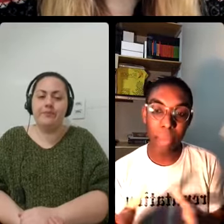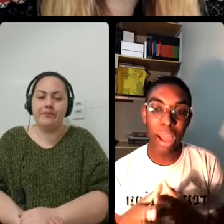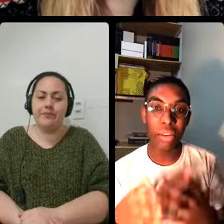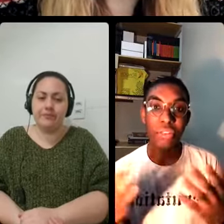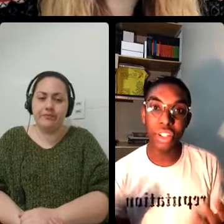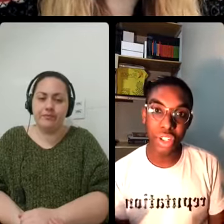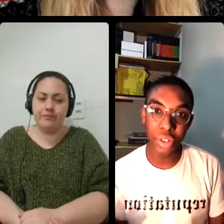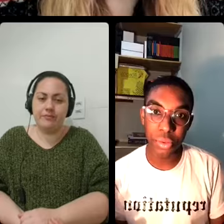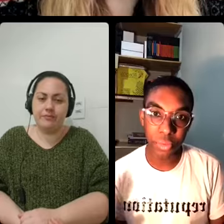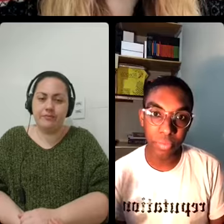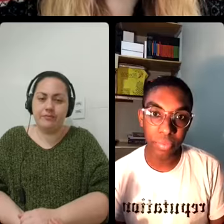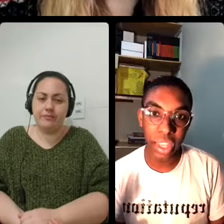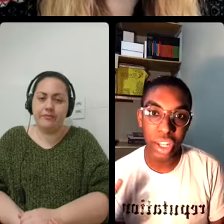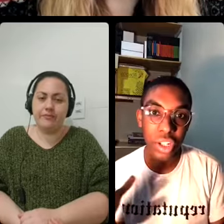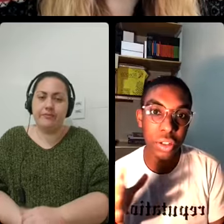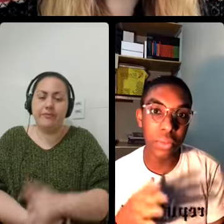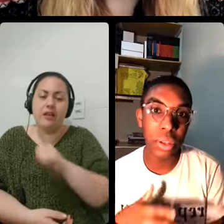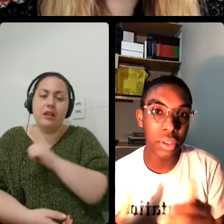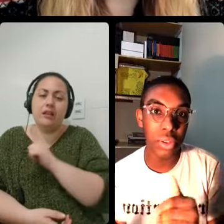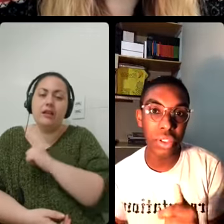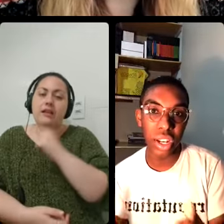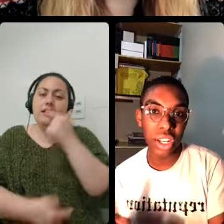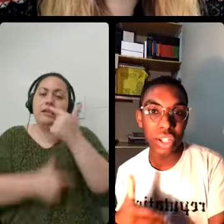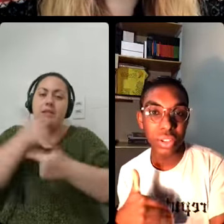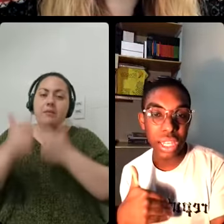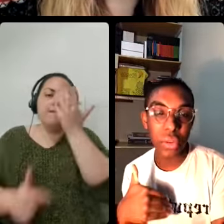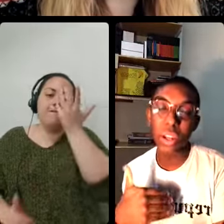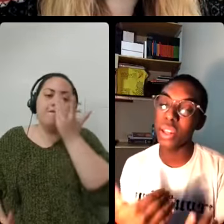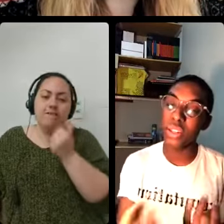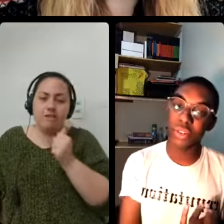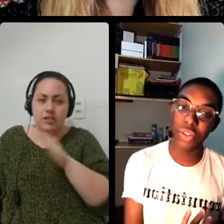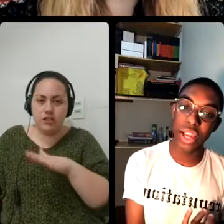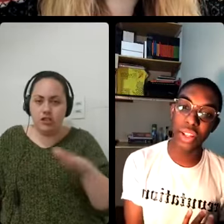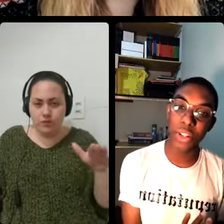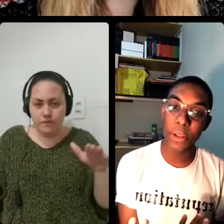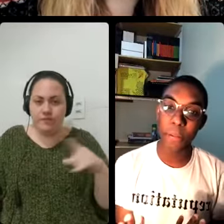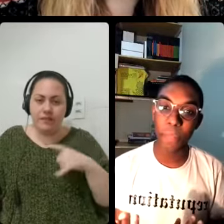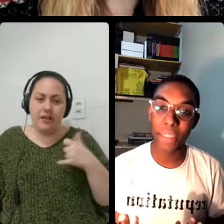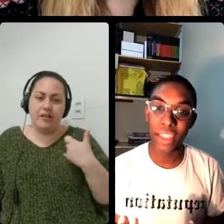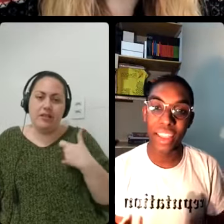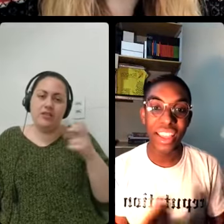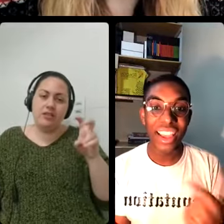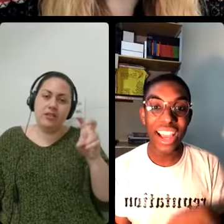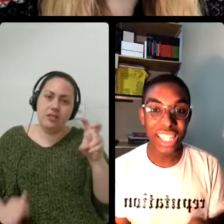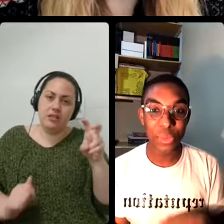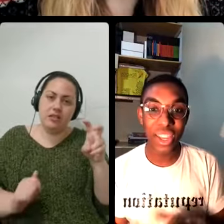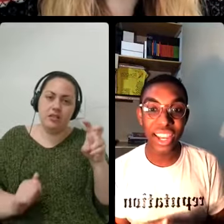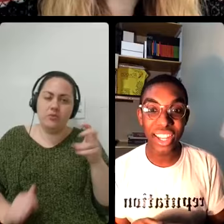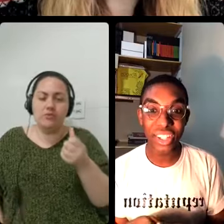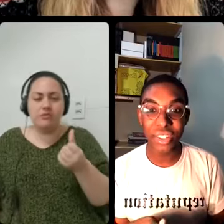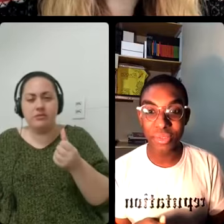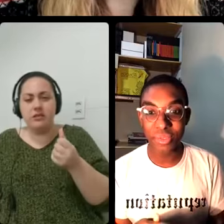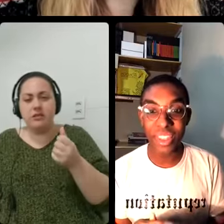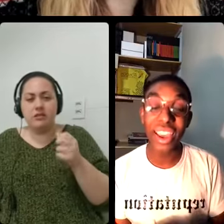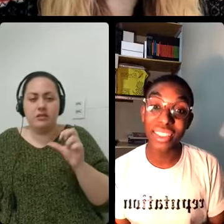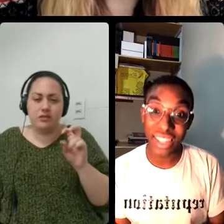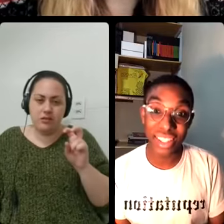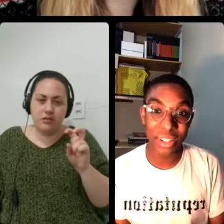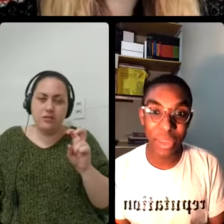o trabalho infantil, né, de pessoas ali de 5 a 15 anos de idade, né? Racismo